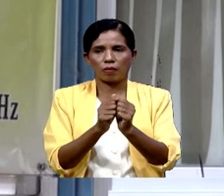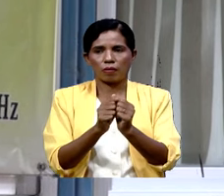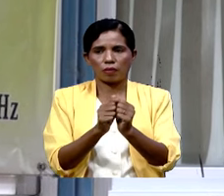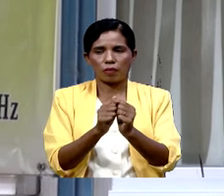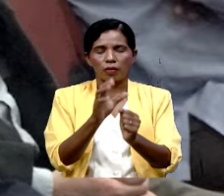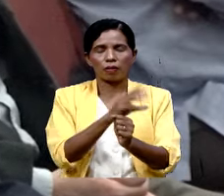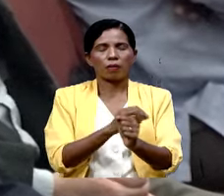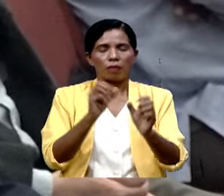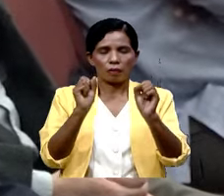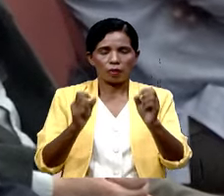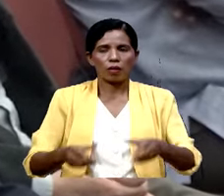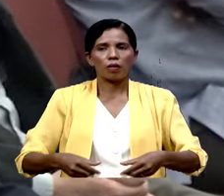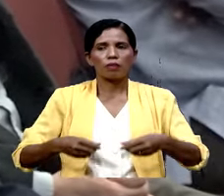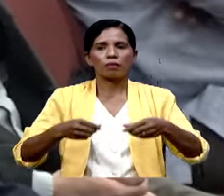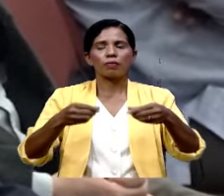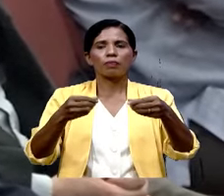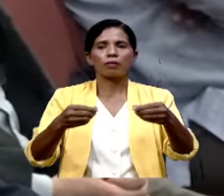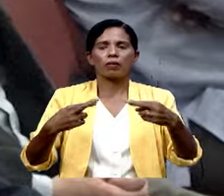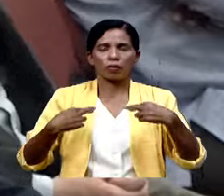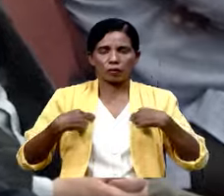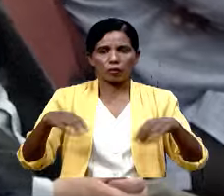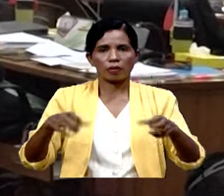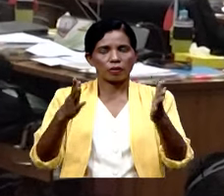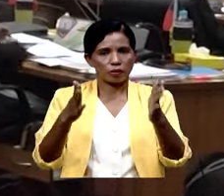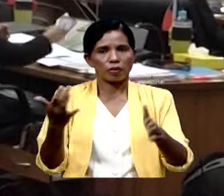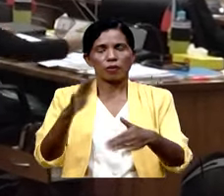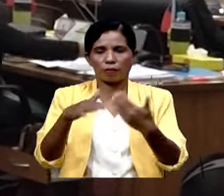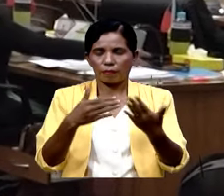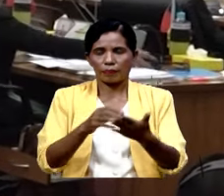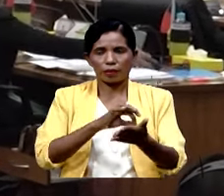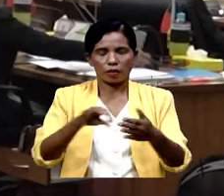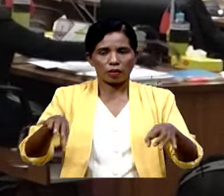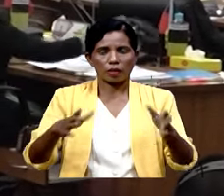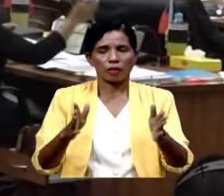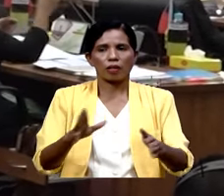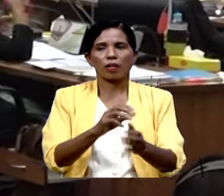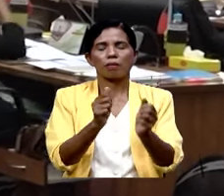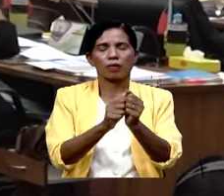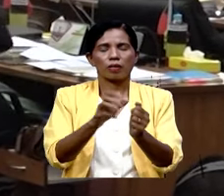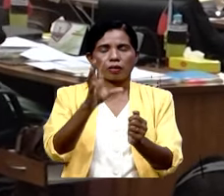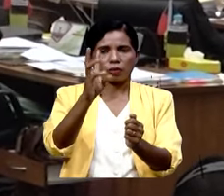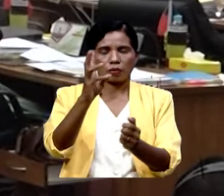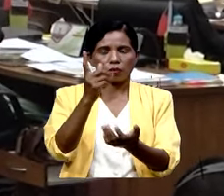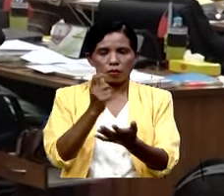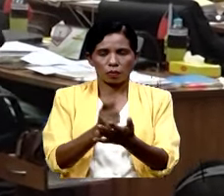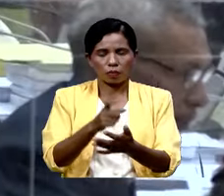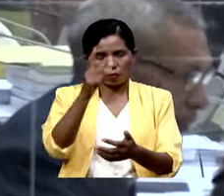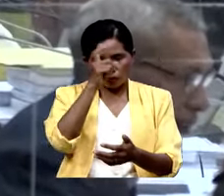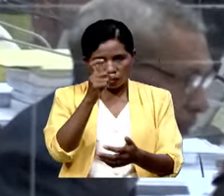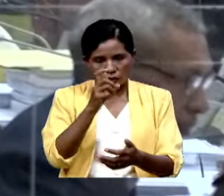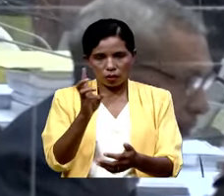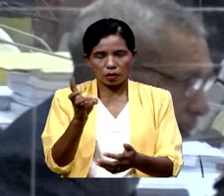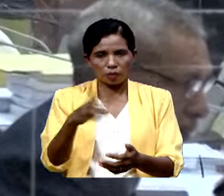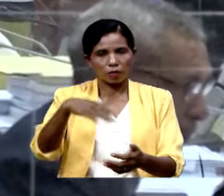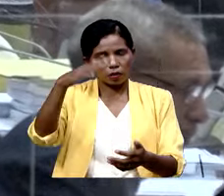reforma obrigatória. Tuir dar susi Comissão Função Pública dadau ne registra funcionário público rion itu resin makoidade neng nulu